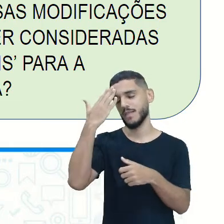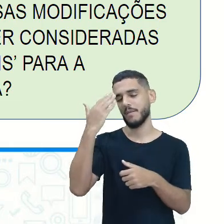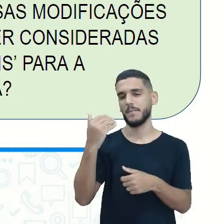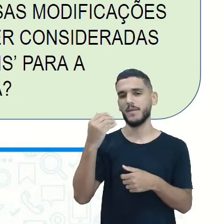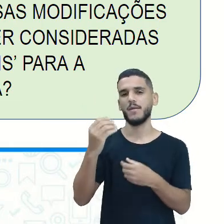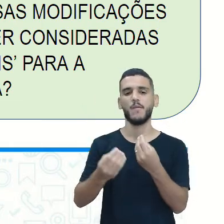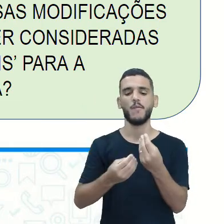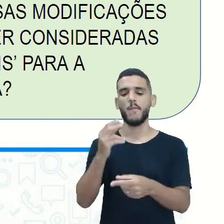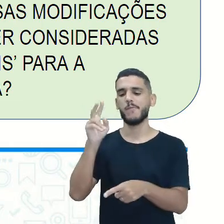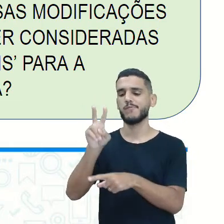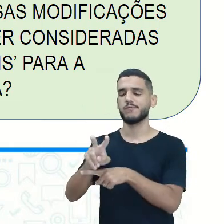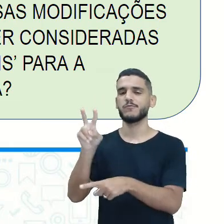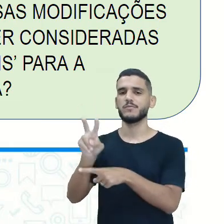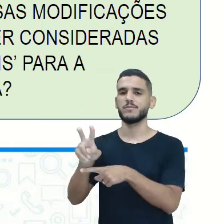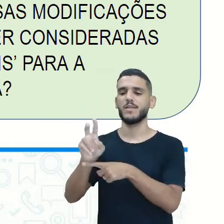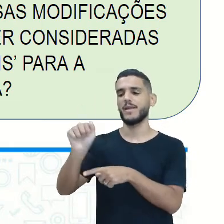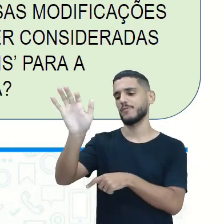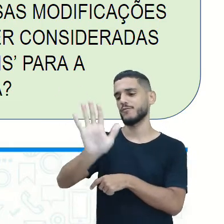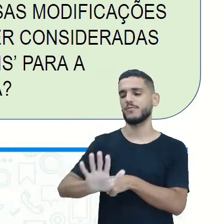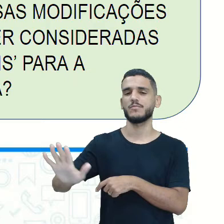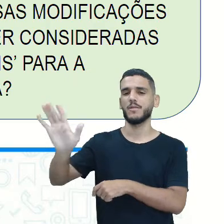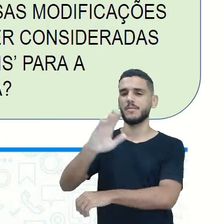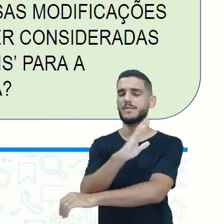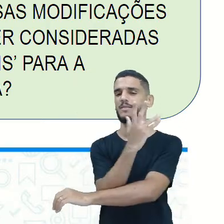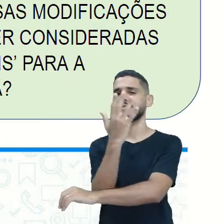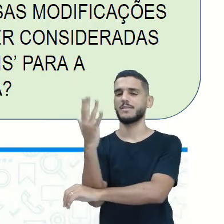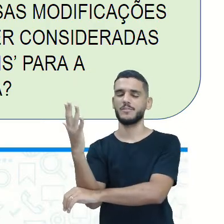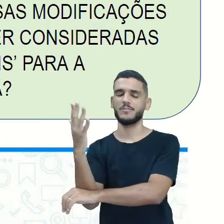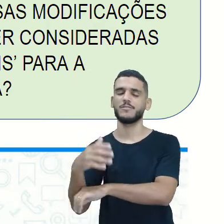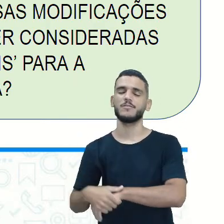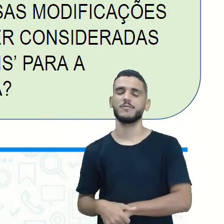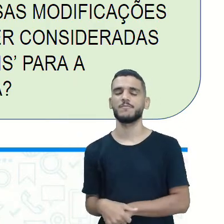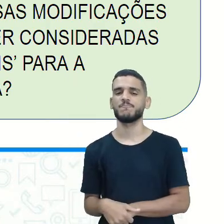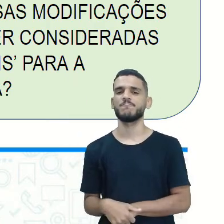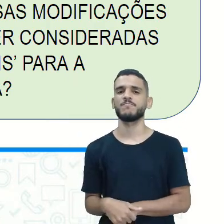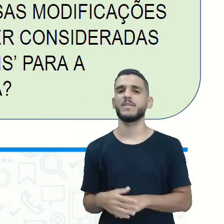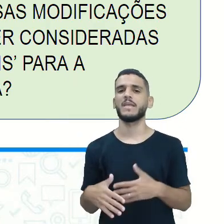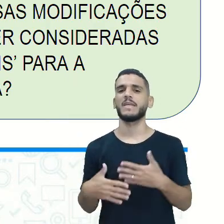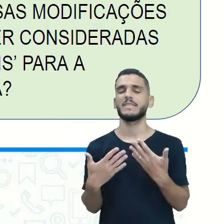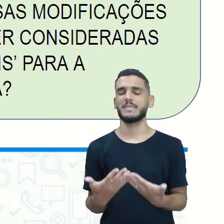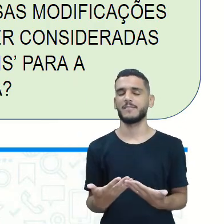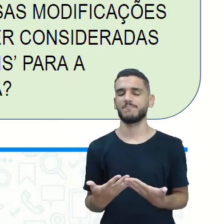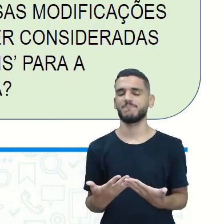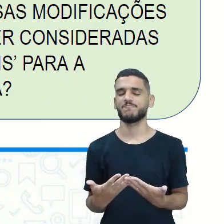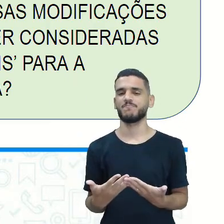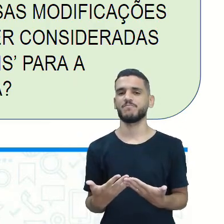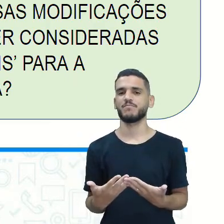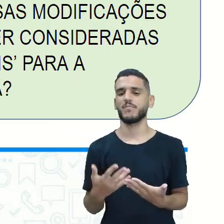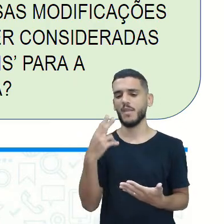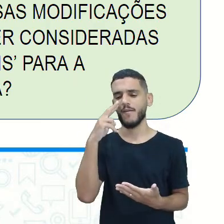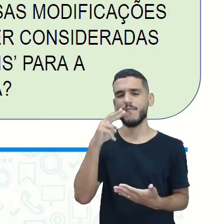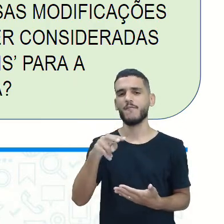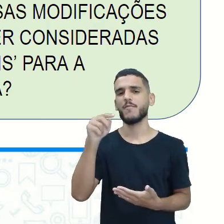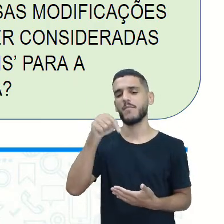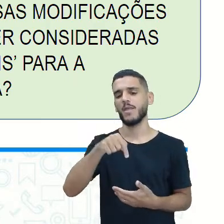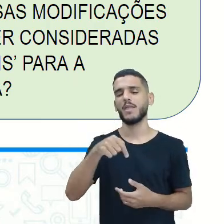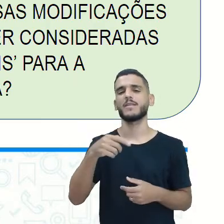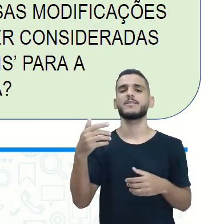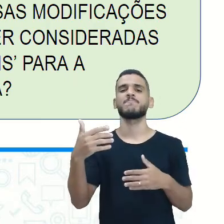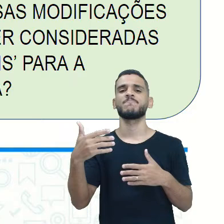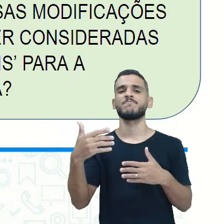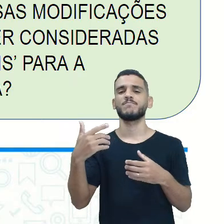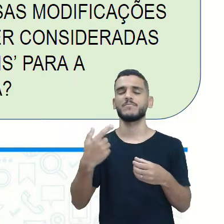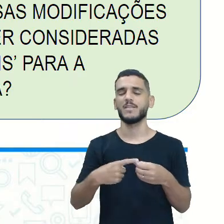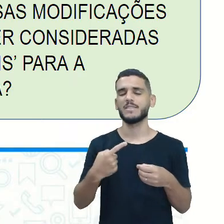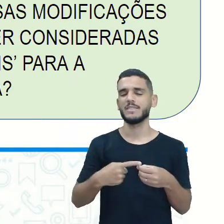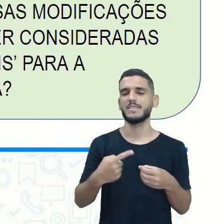a preservação da paisagem. Então, boa parte das paisagens que vimos nas cidades sofreu algum tipo de